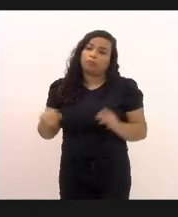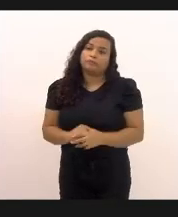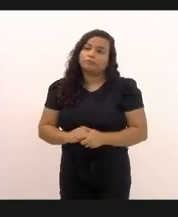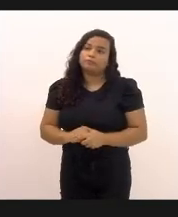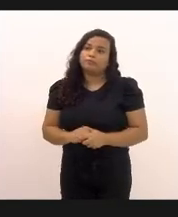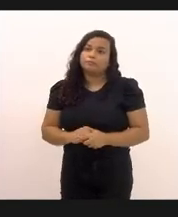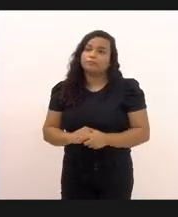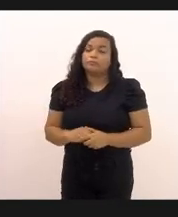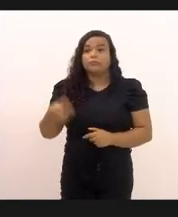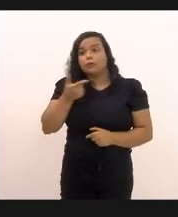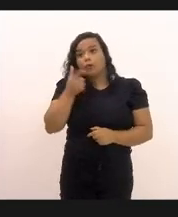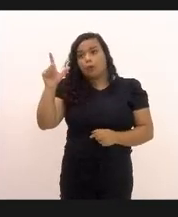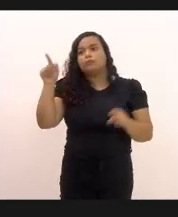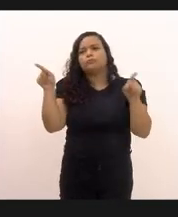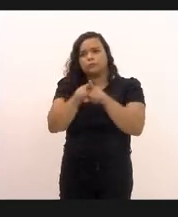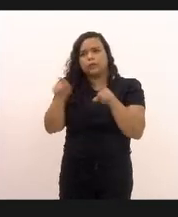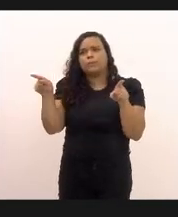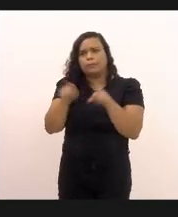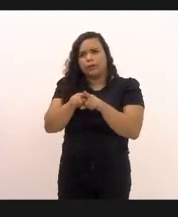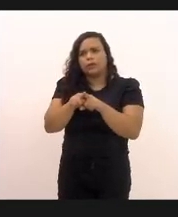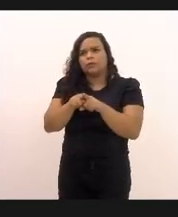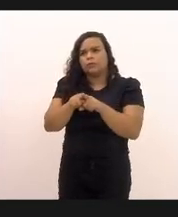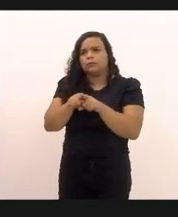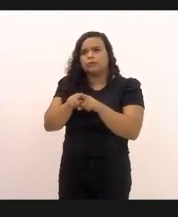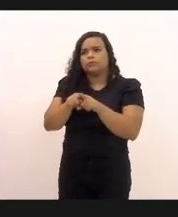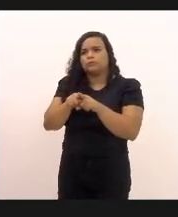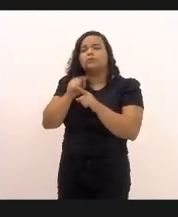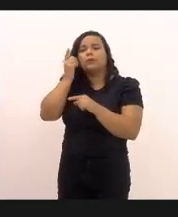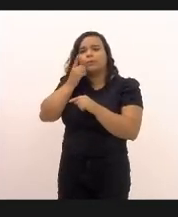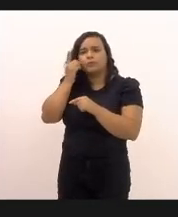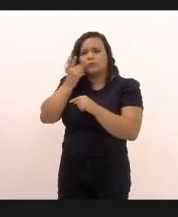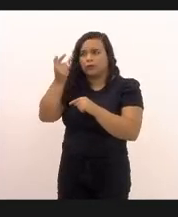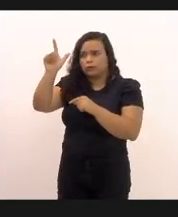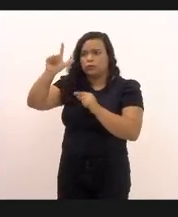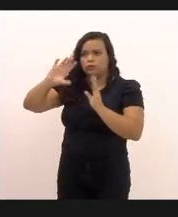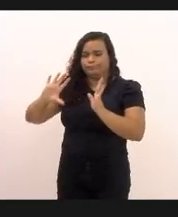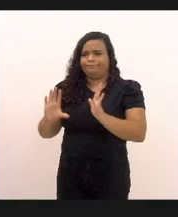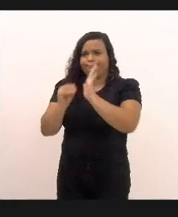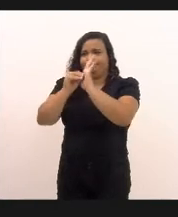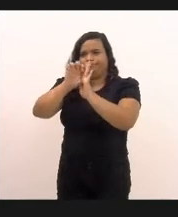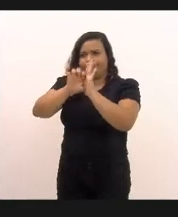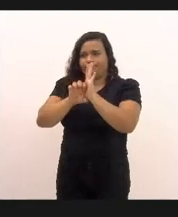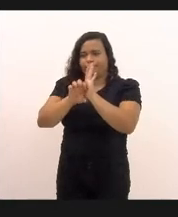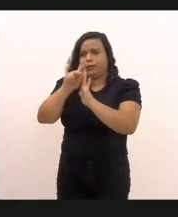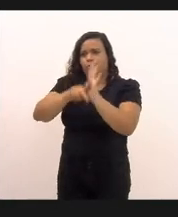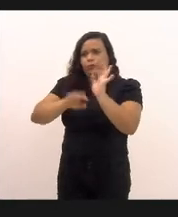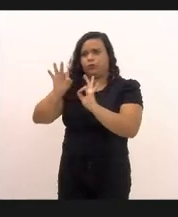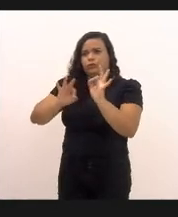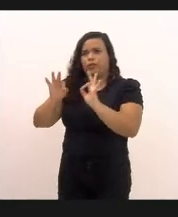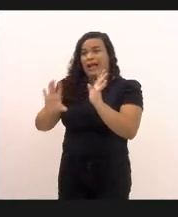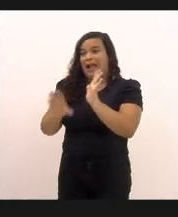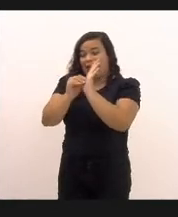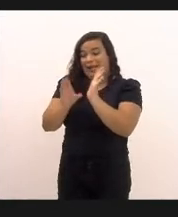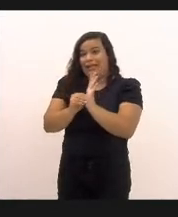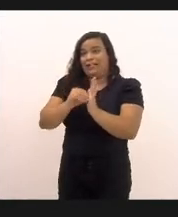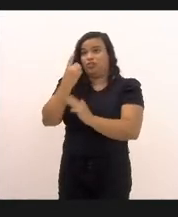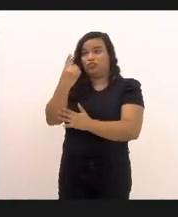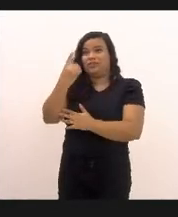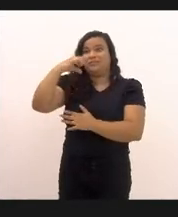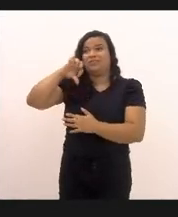Esse outro decano que emendou meu projeto apresentou 19